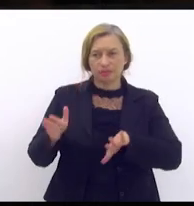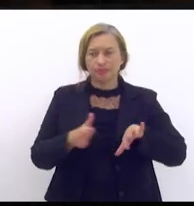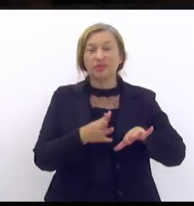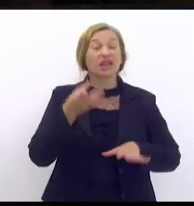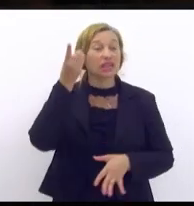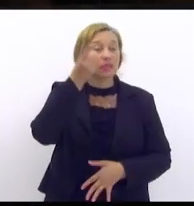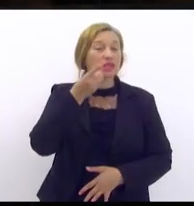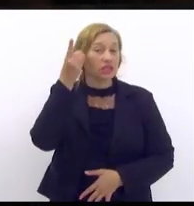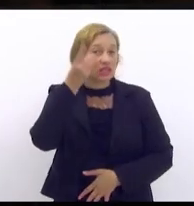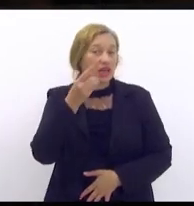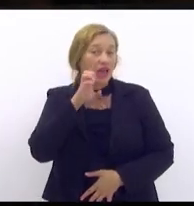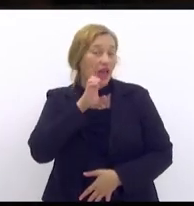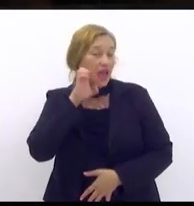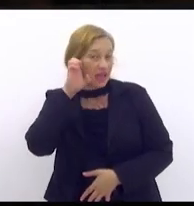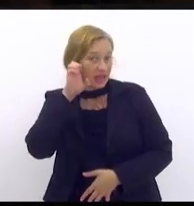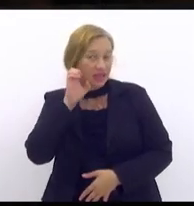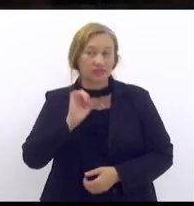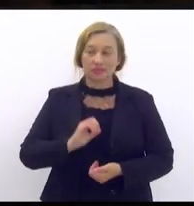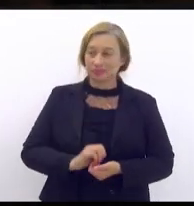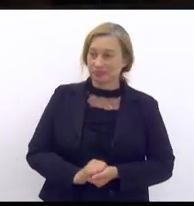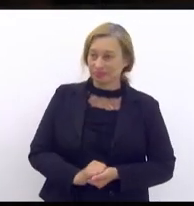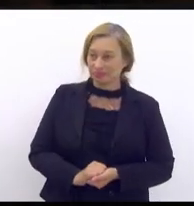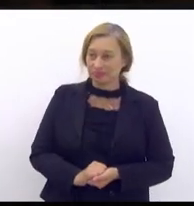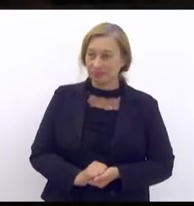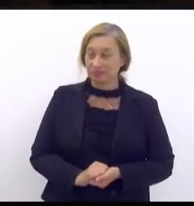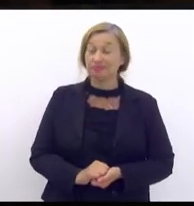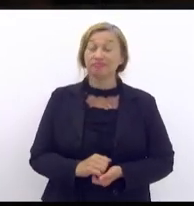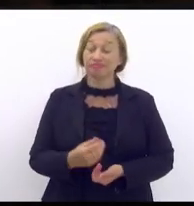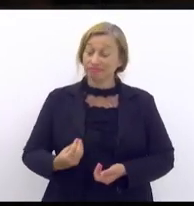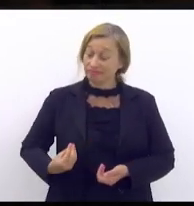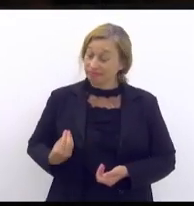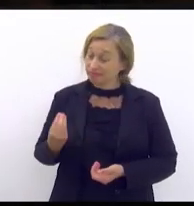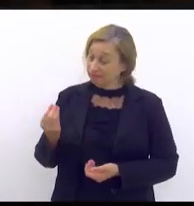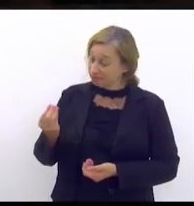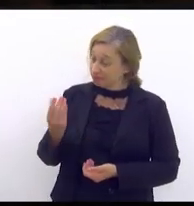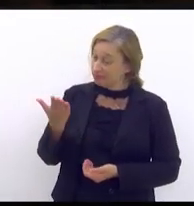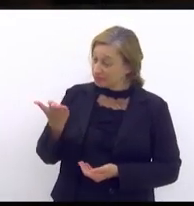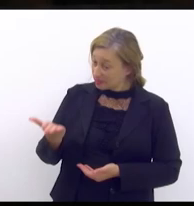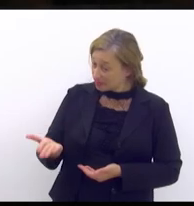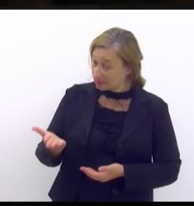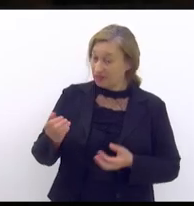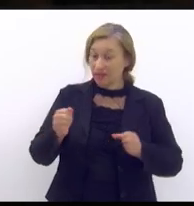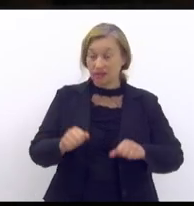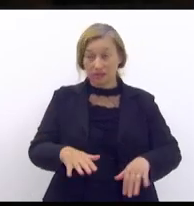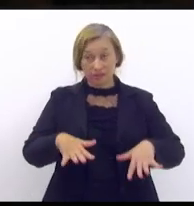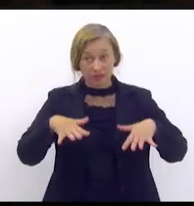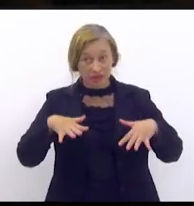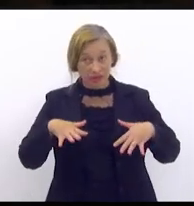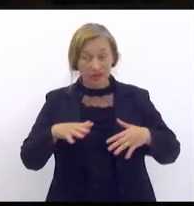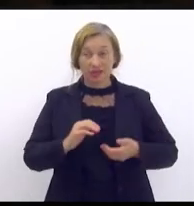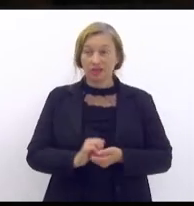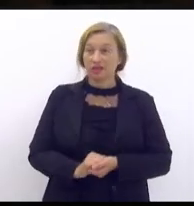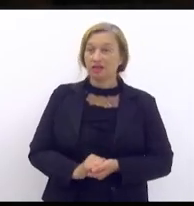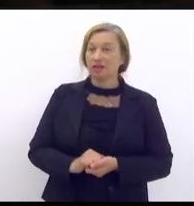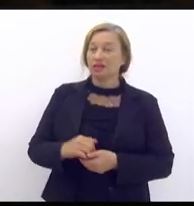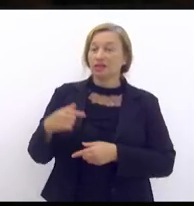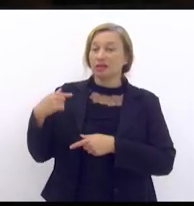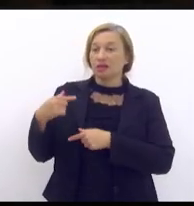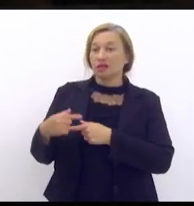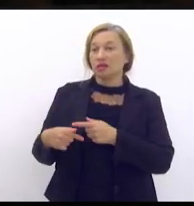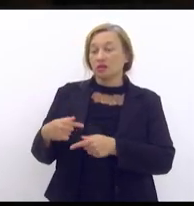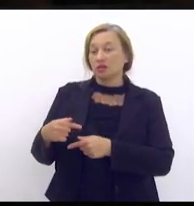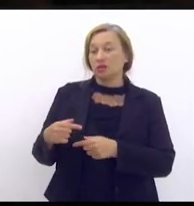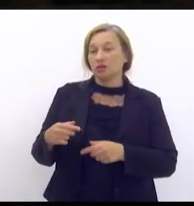deputada Élica Takimoto, que está aqui em plenário, descendente do